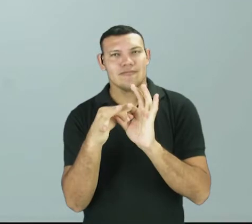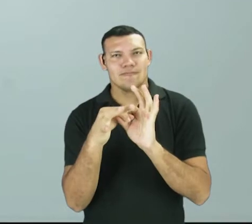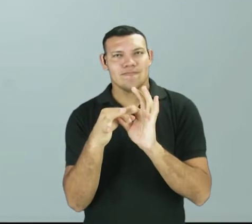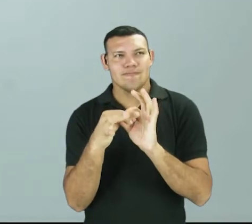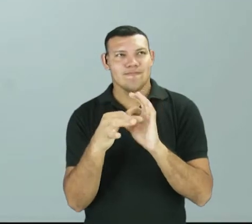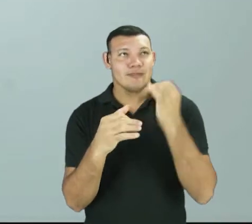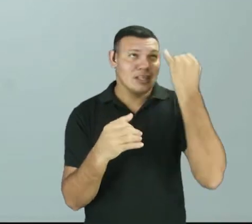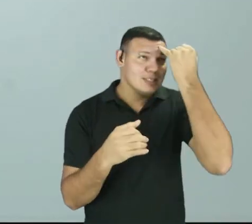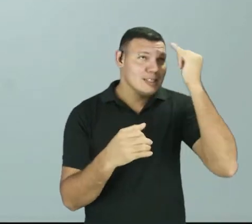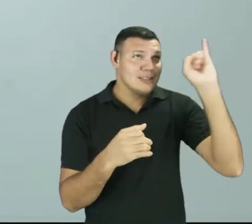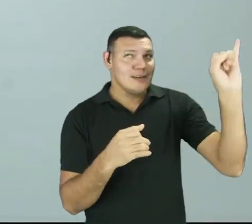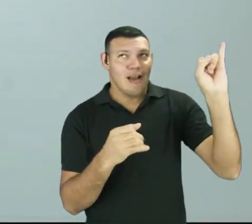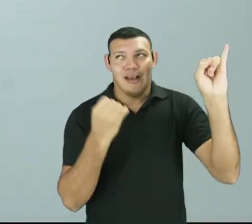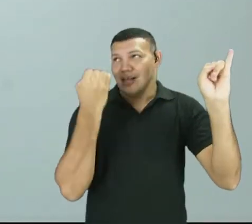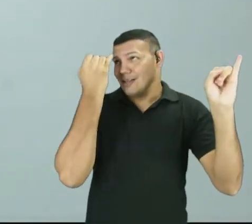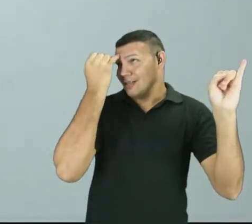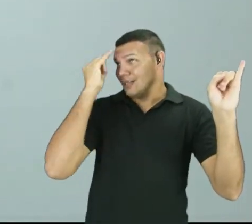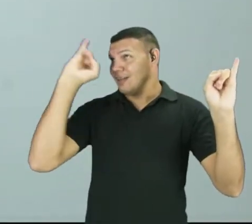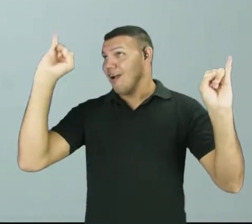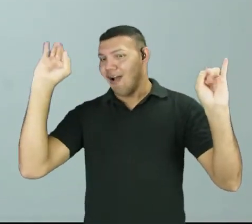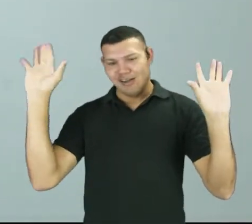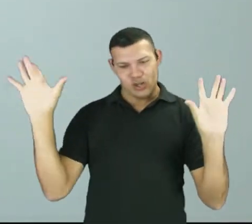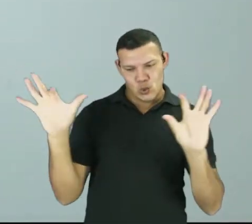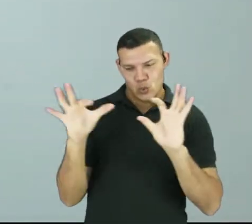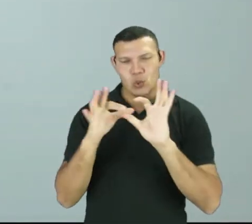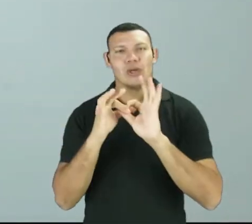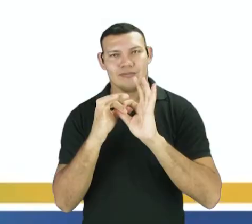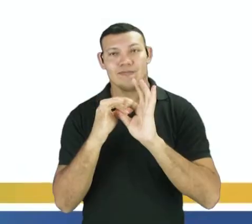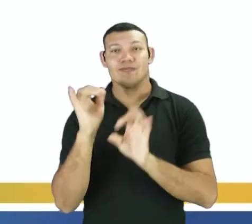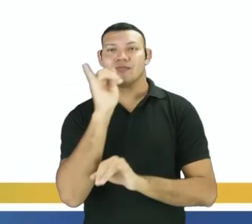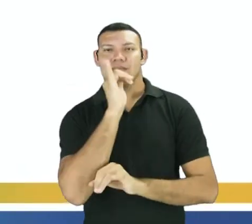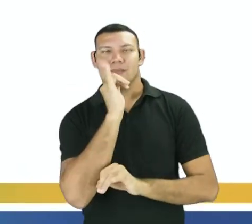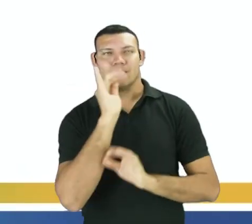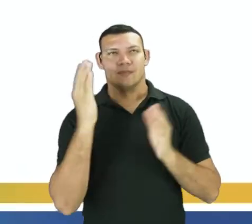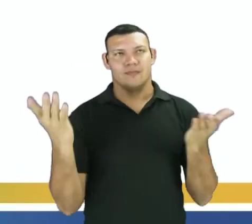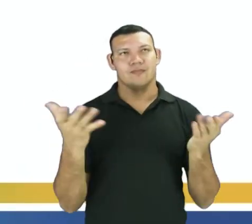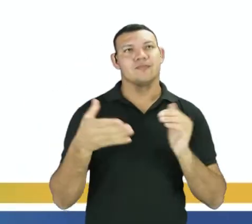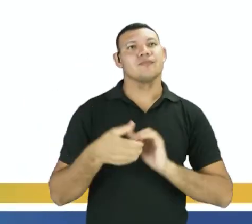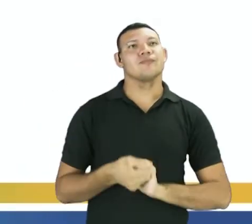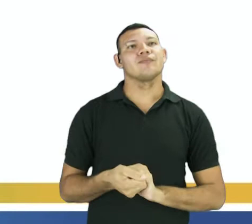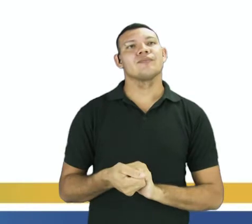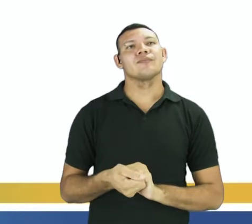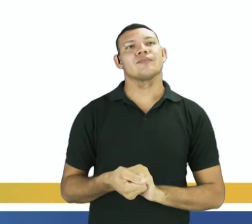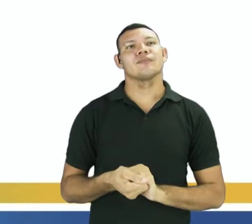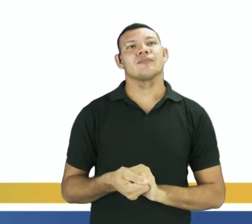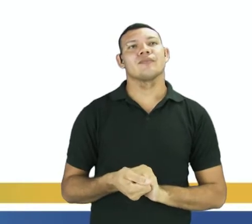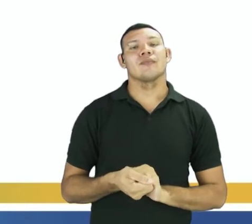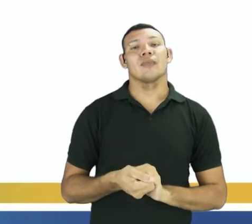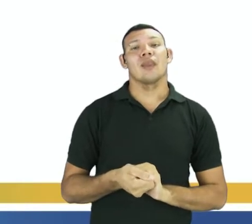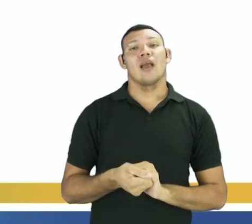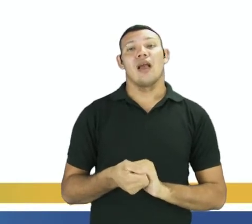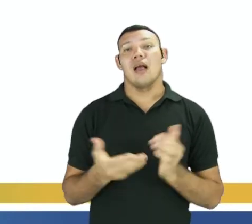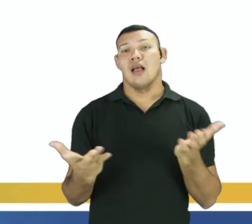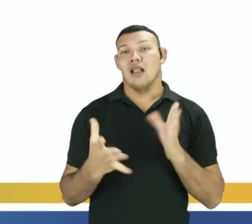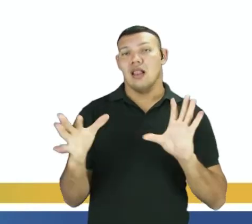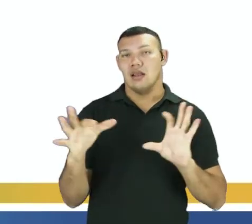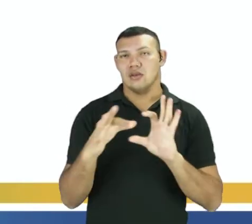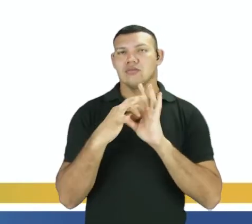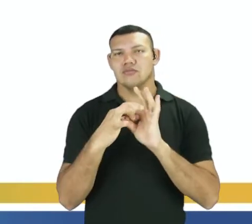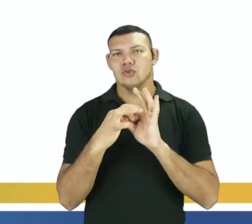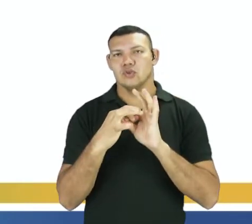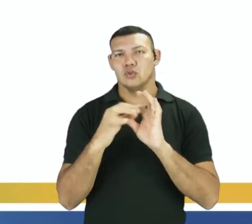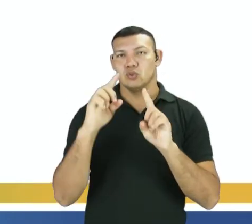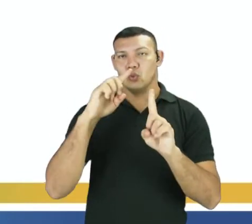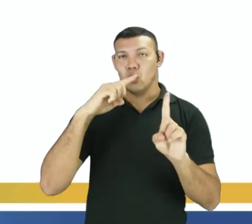outra, certo? E por isso nós vamos ver agora esses exemplos, ¿vale? Por ejemplo, tenemos los conectores de